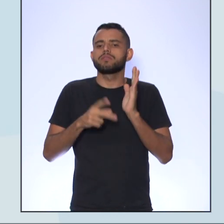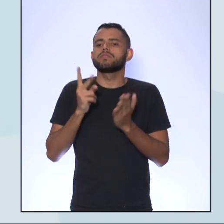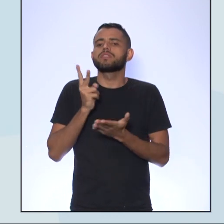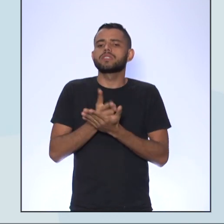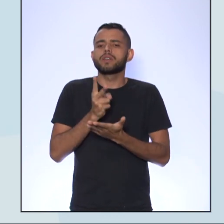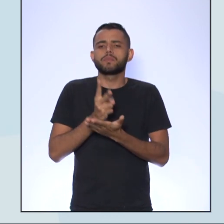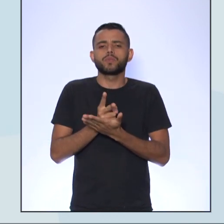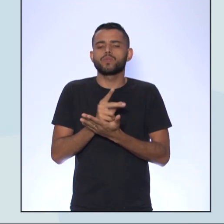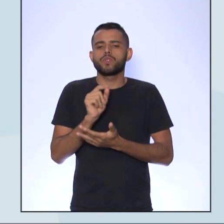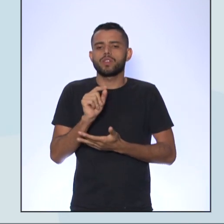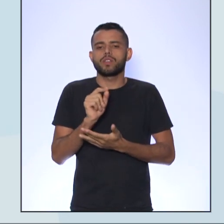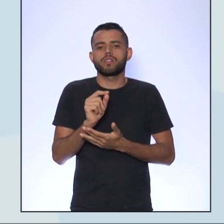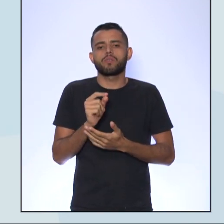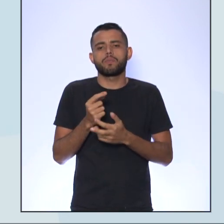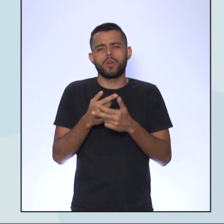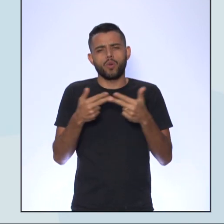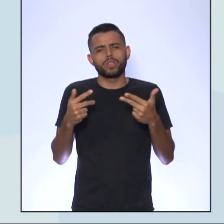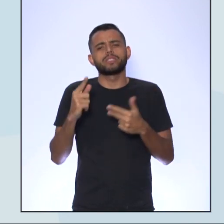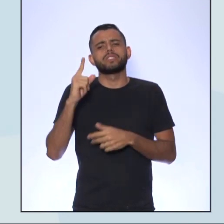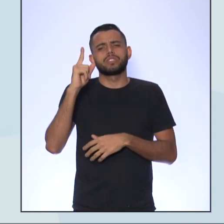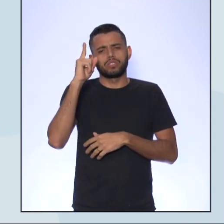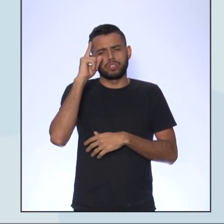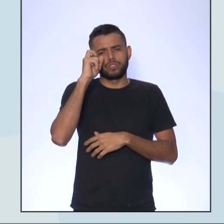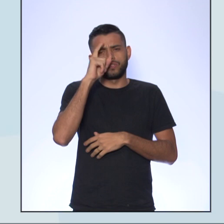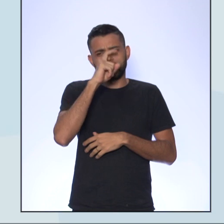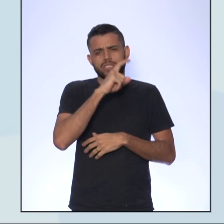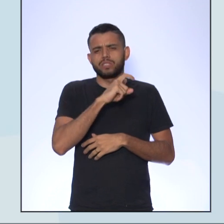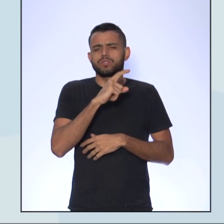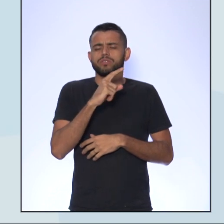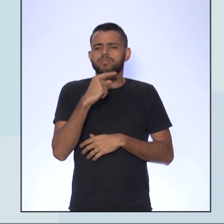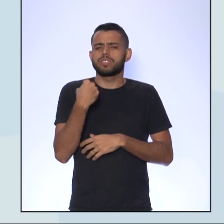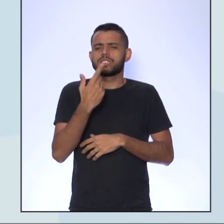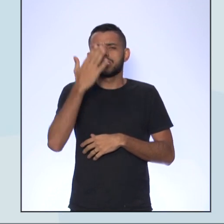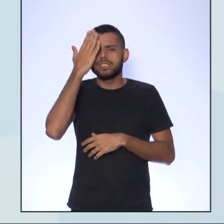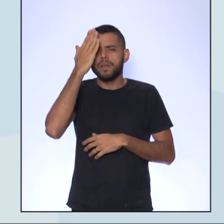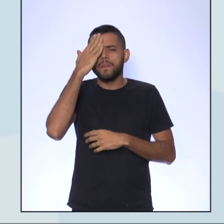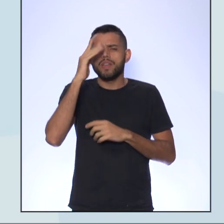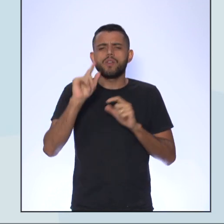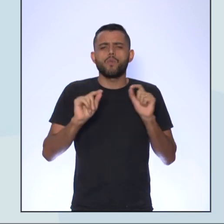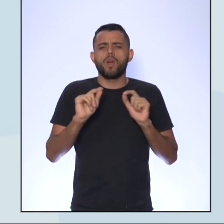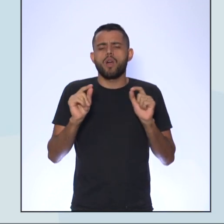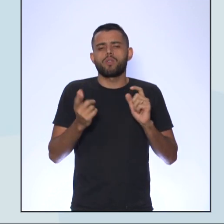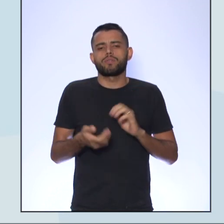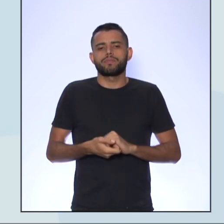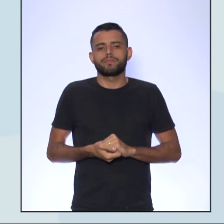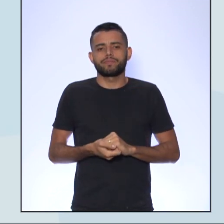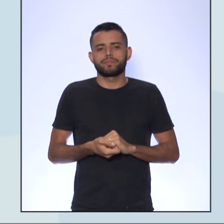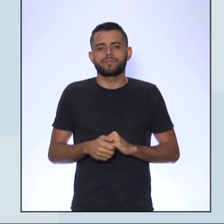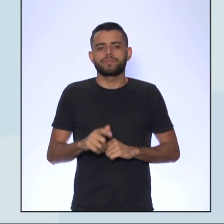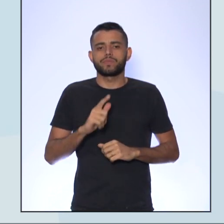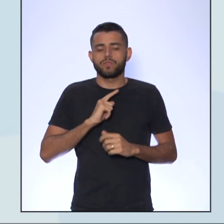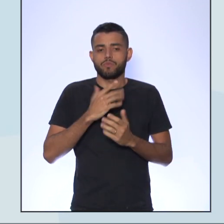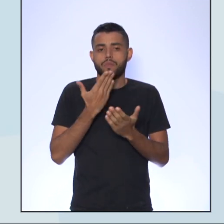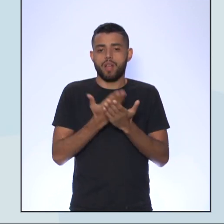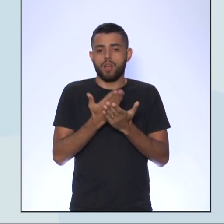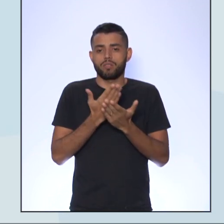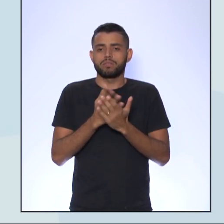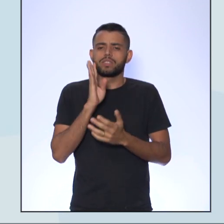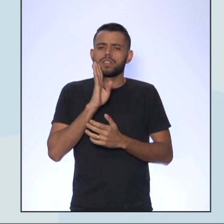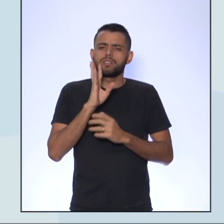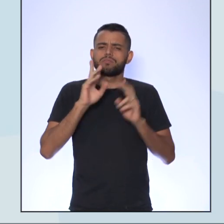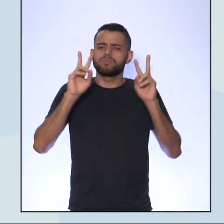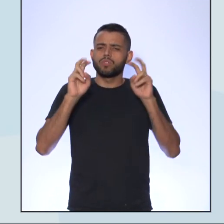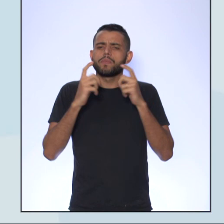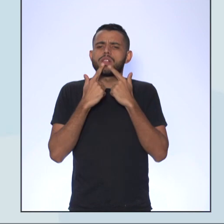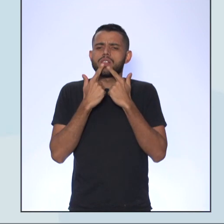sempre algo assim, difícil de saber qual é. A gente teve uma aula muito bacana sobre linguagem sexta-feira,